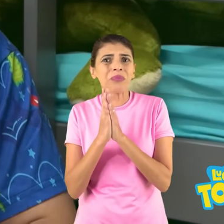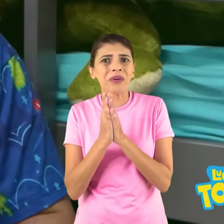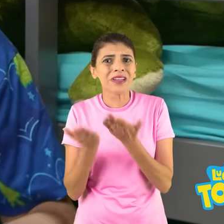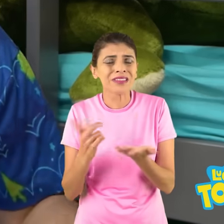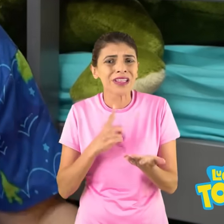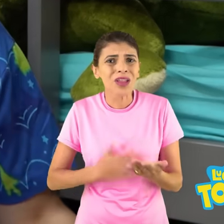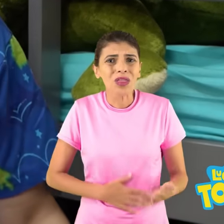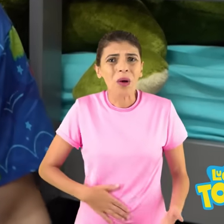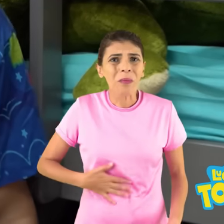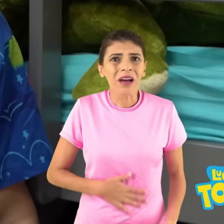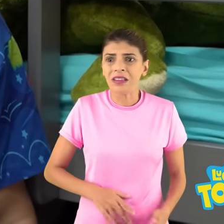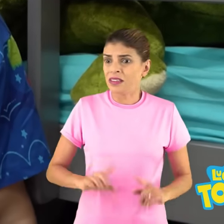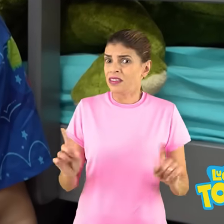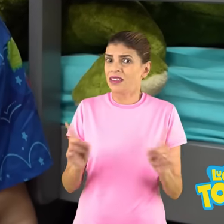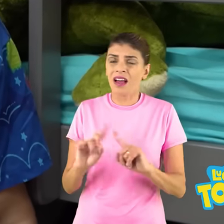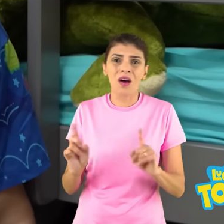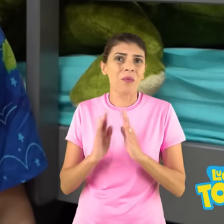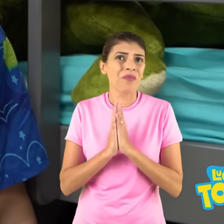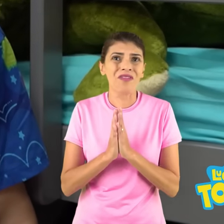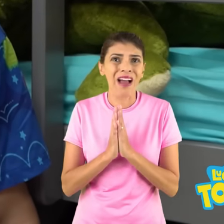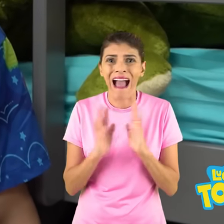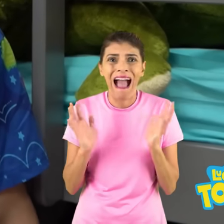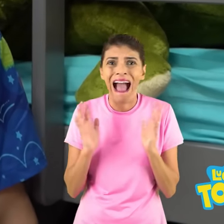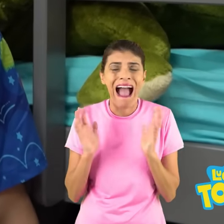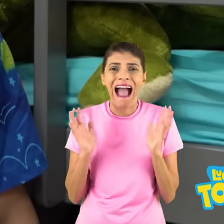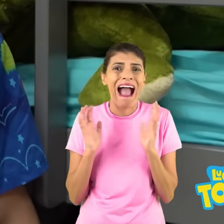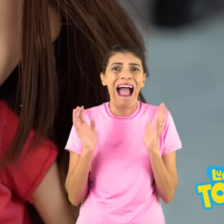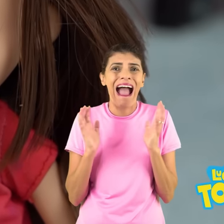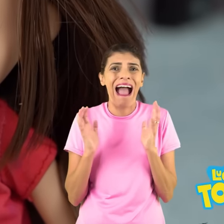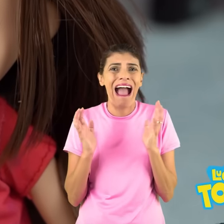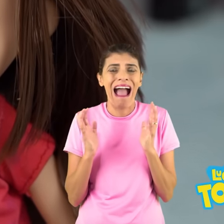Não! Não faça isso!